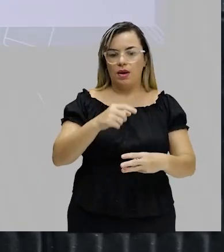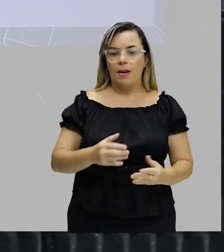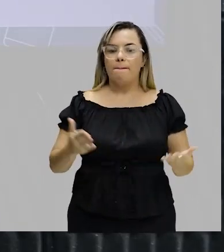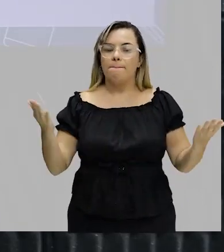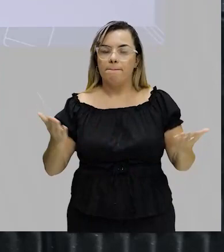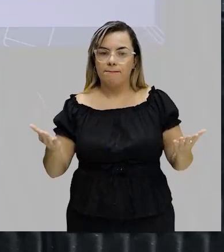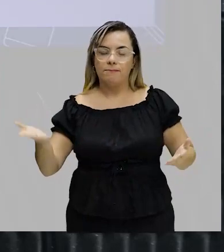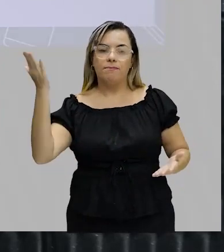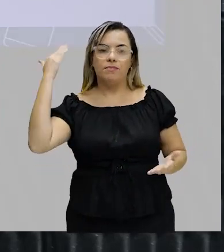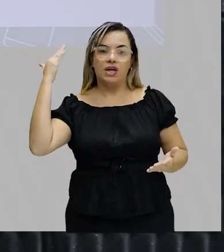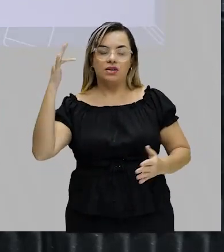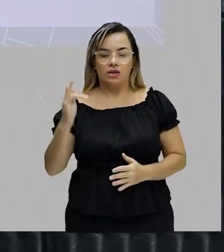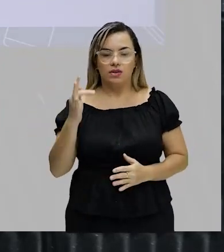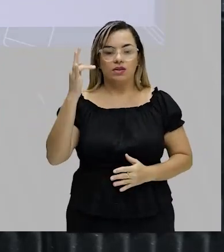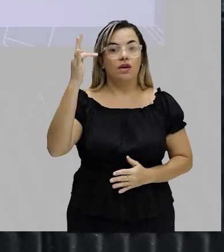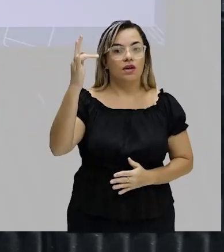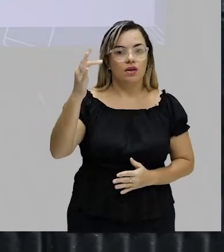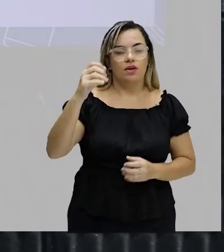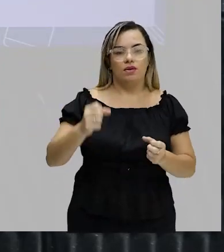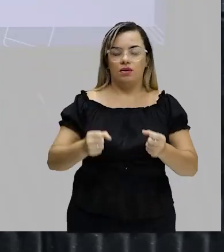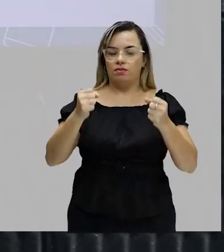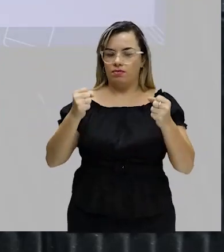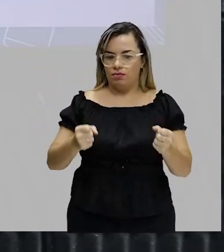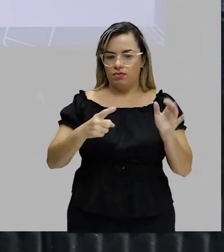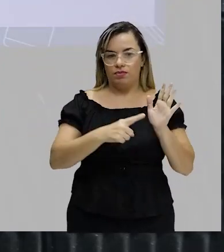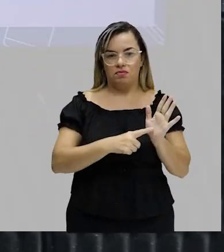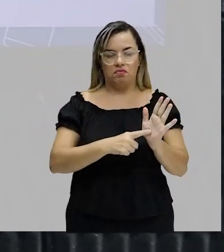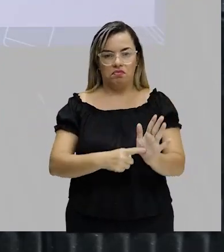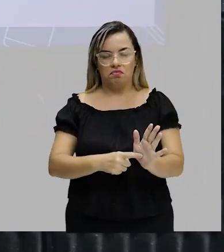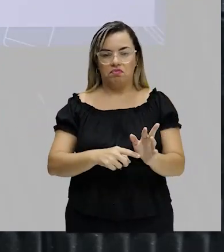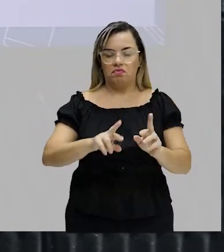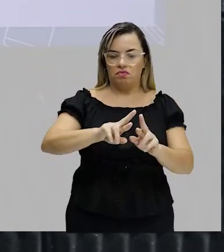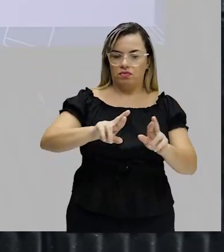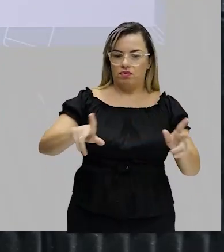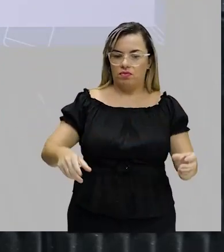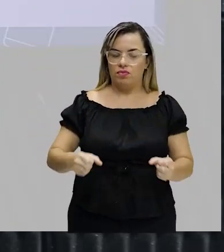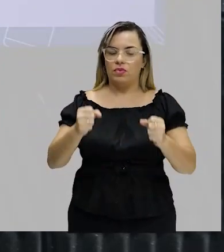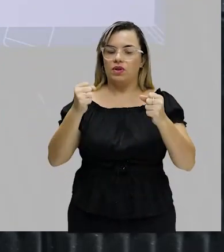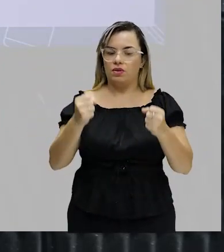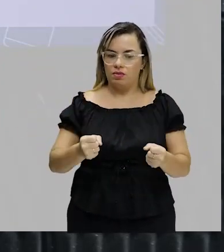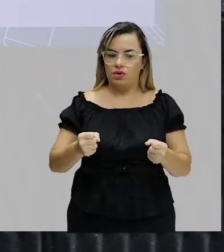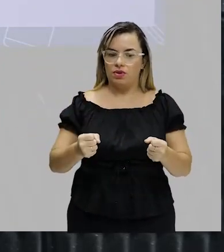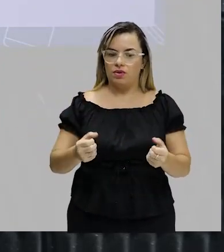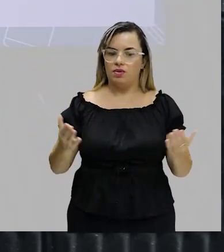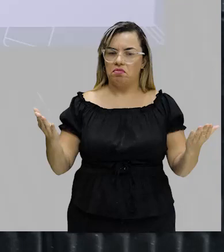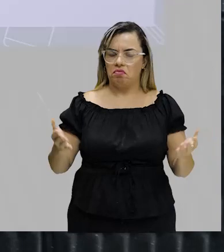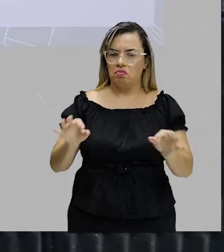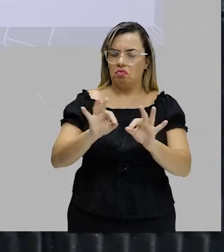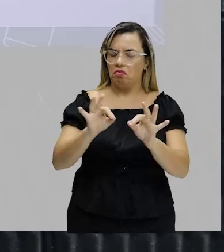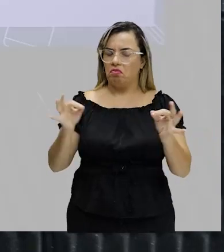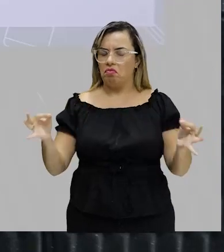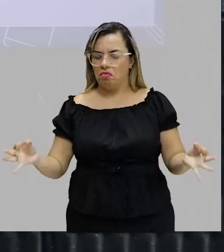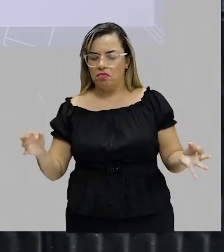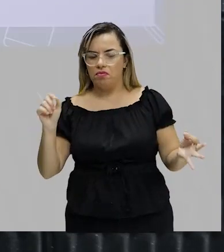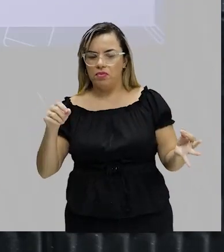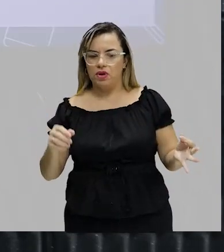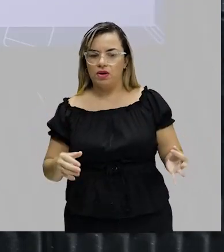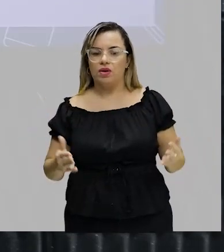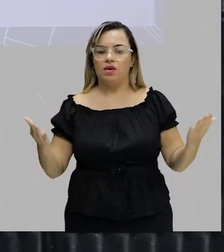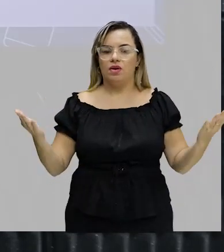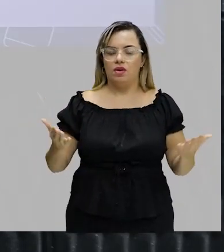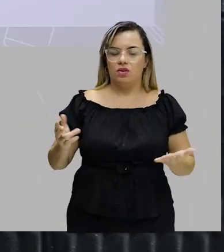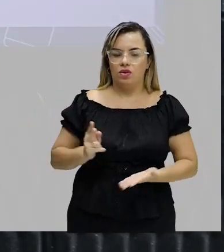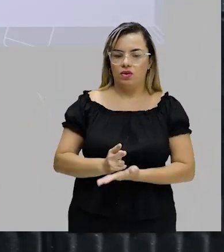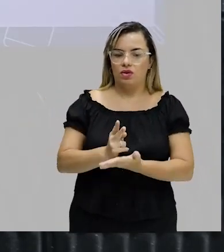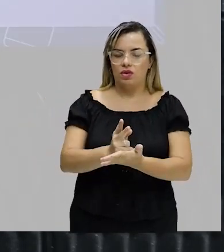esses 3 tempos, eles podem ser representados de diferentes formas. Pode ter o presente simples, o presente contínuo, o